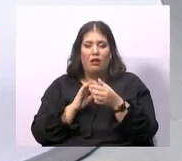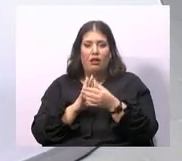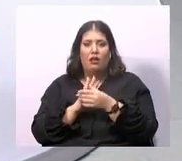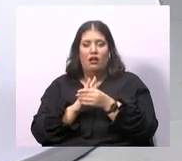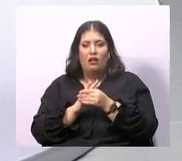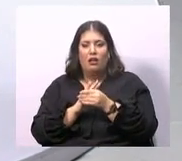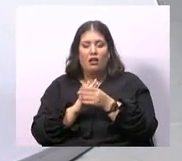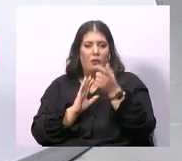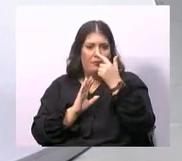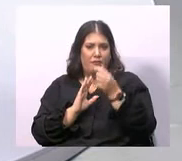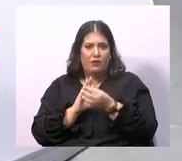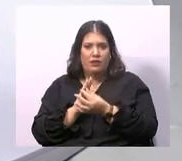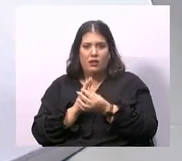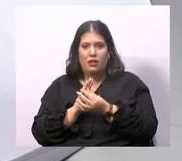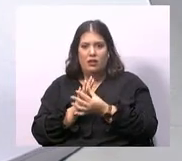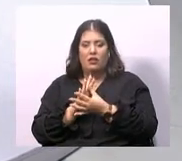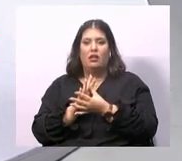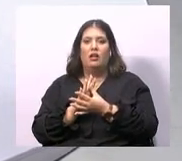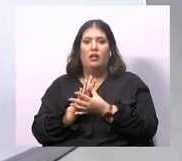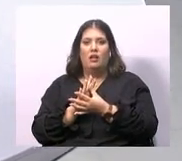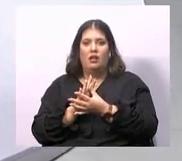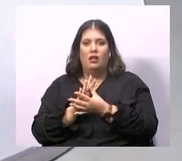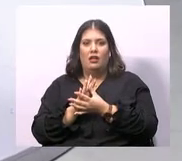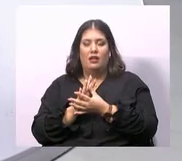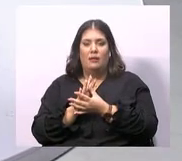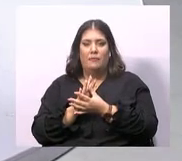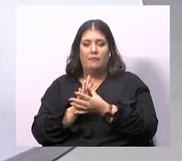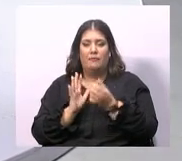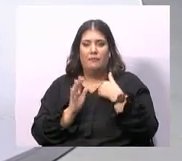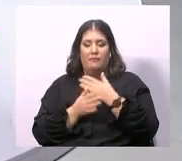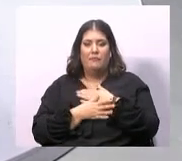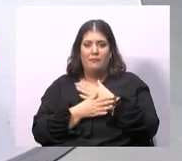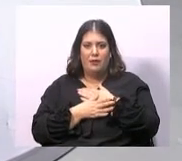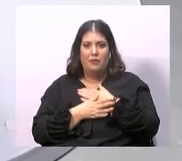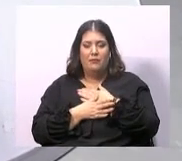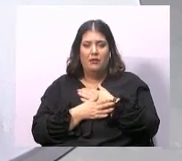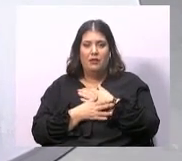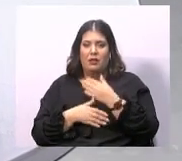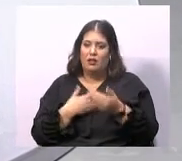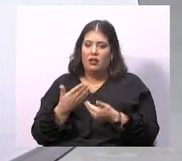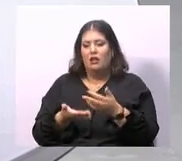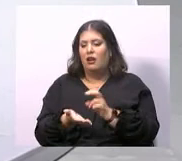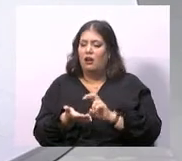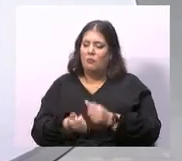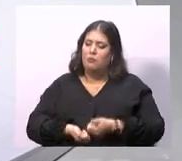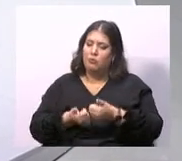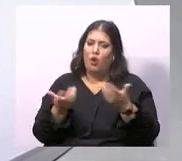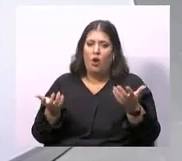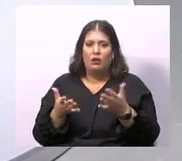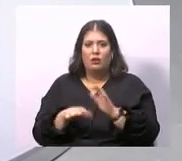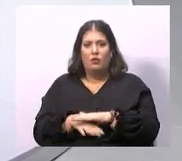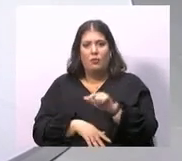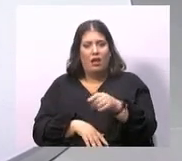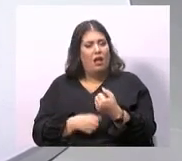mas eu preferia os dedos descolados, até para eu deambular melhor. Claro. Porque assim